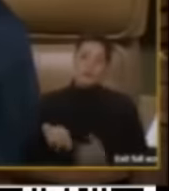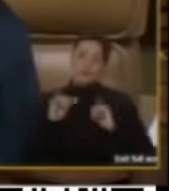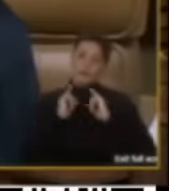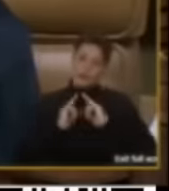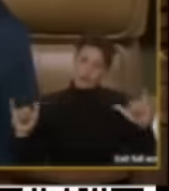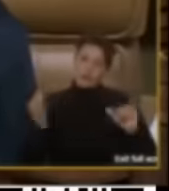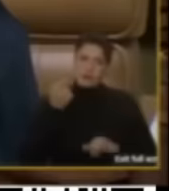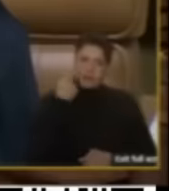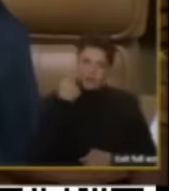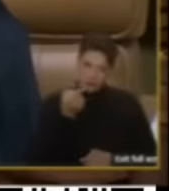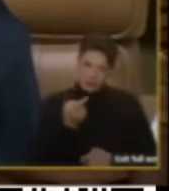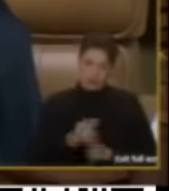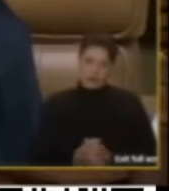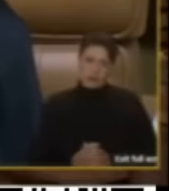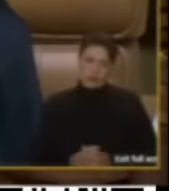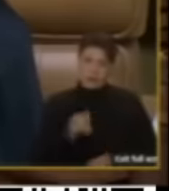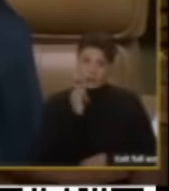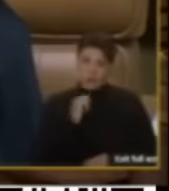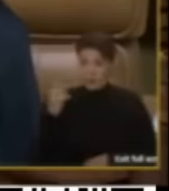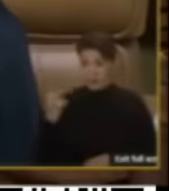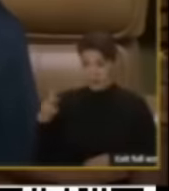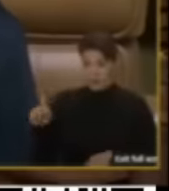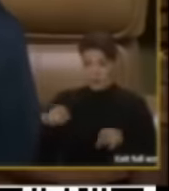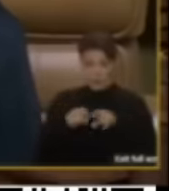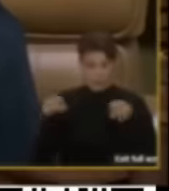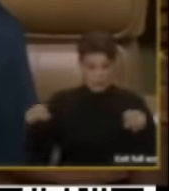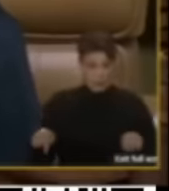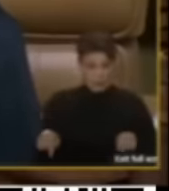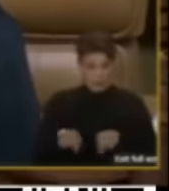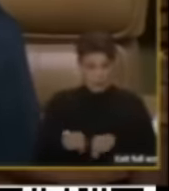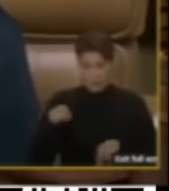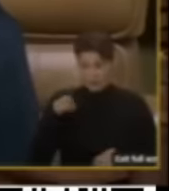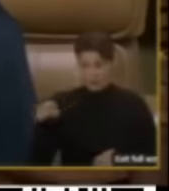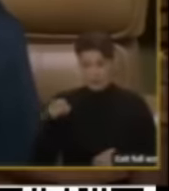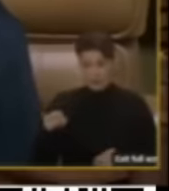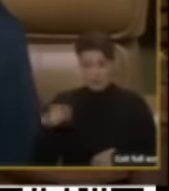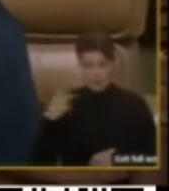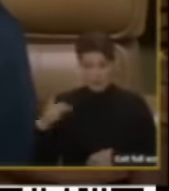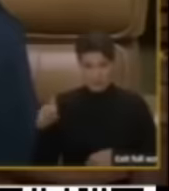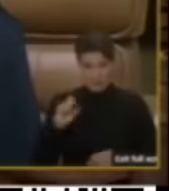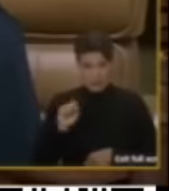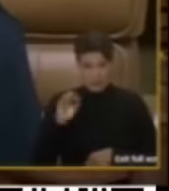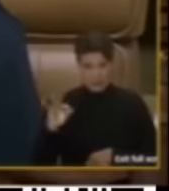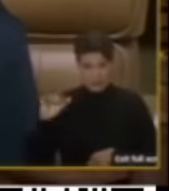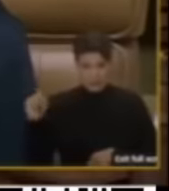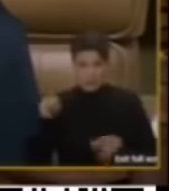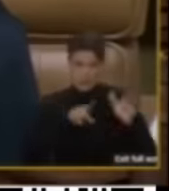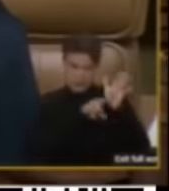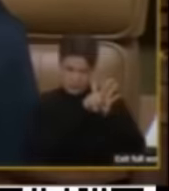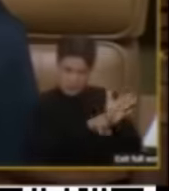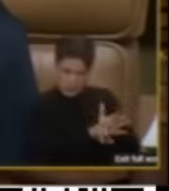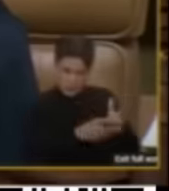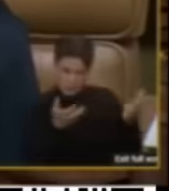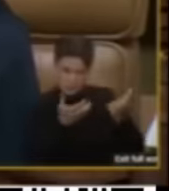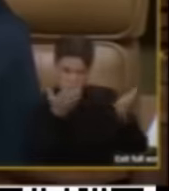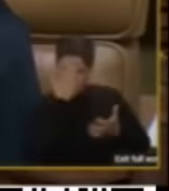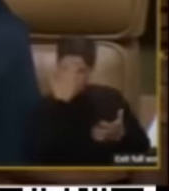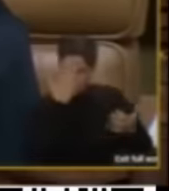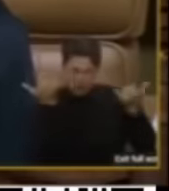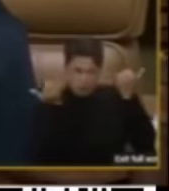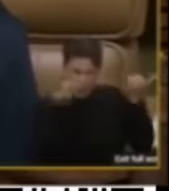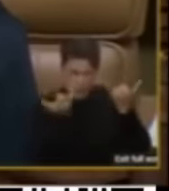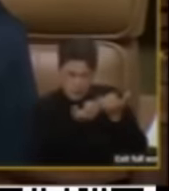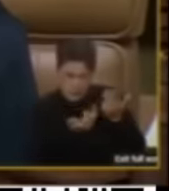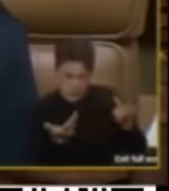normal, mas a questão é, apesar desse vazamento, as provas de